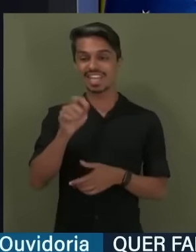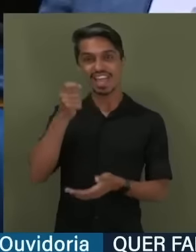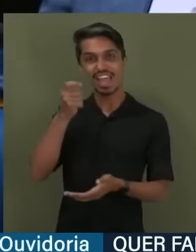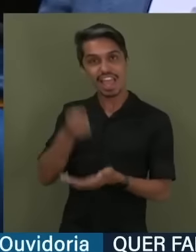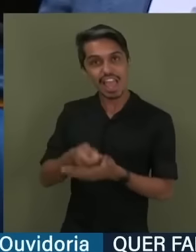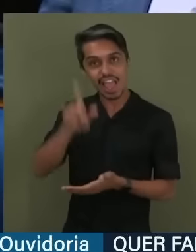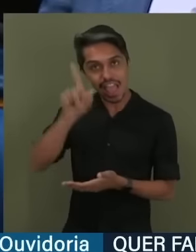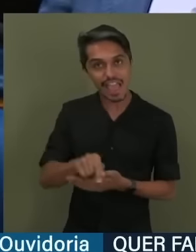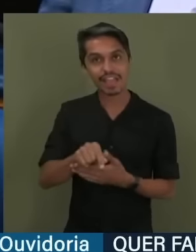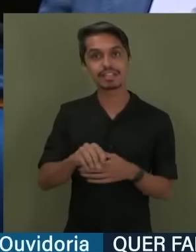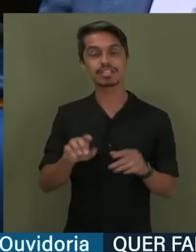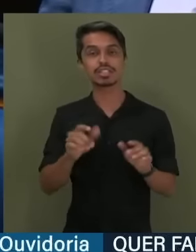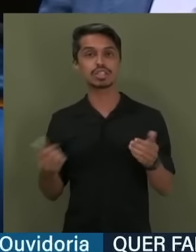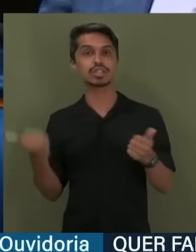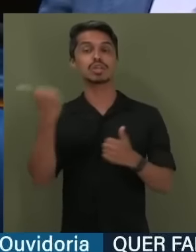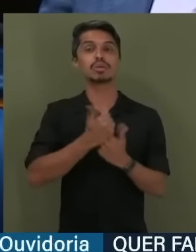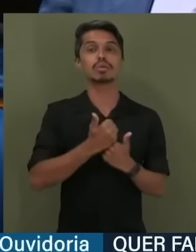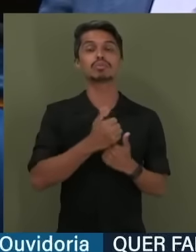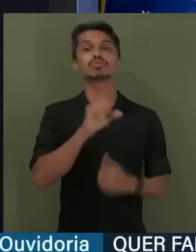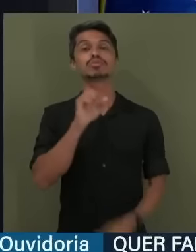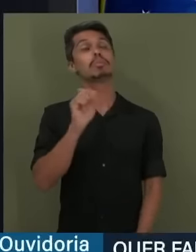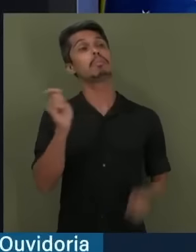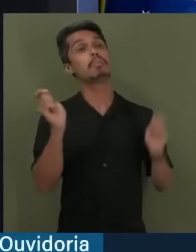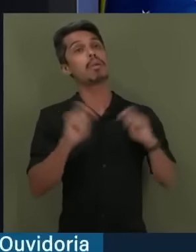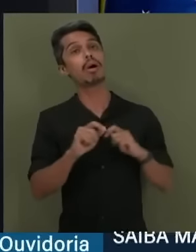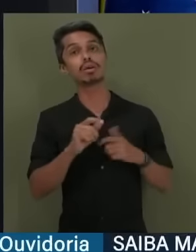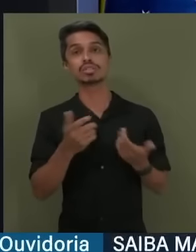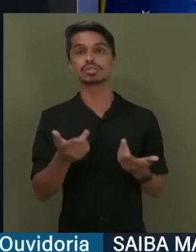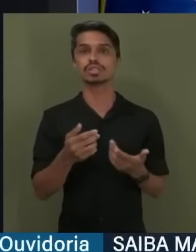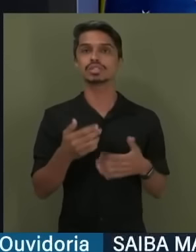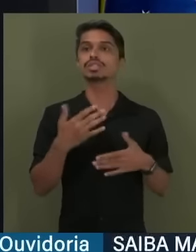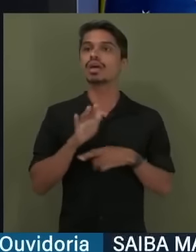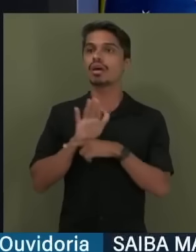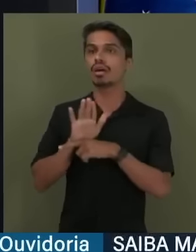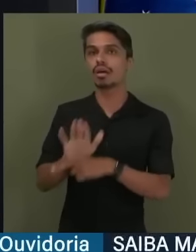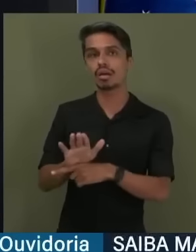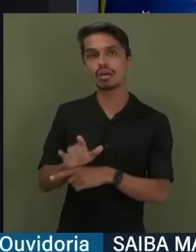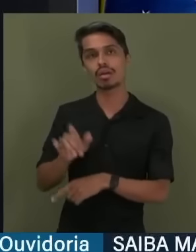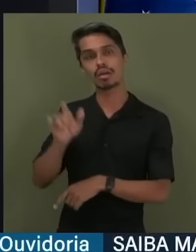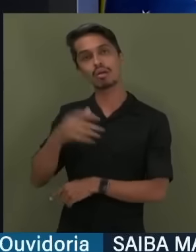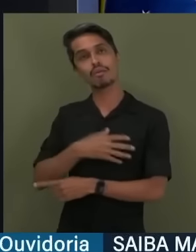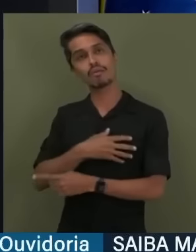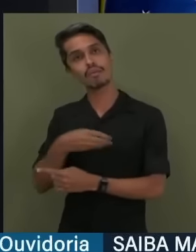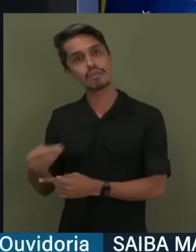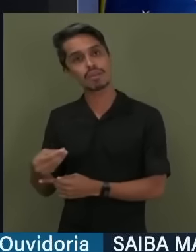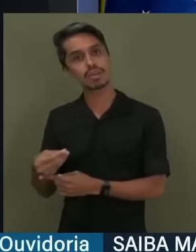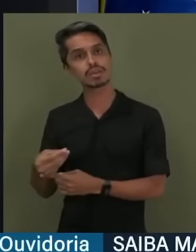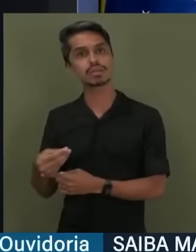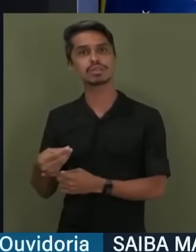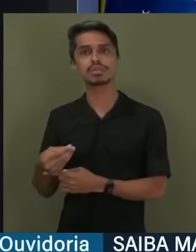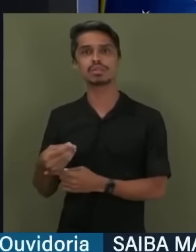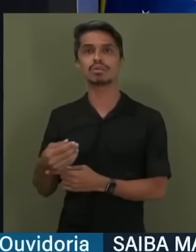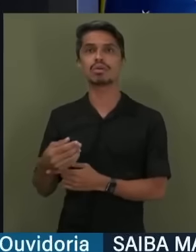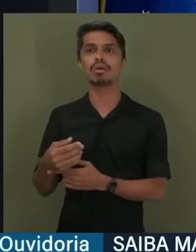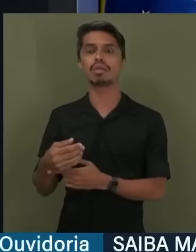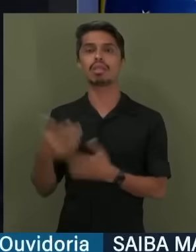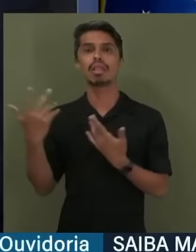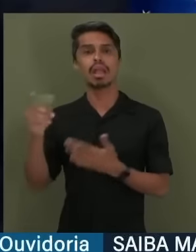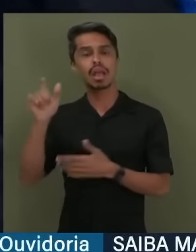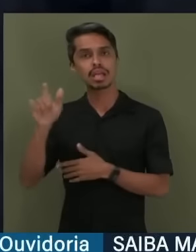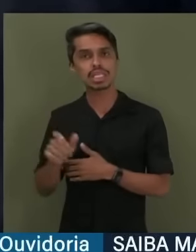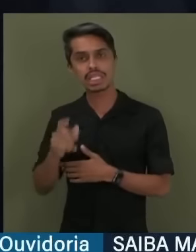e colocou poderá ser, justamente para beneficiar o filho do aquele playboy, filho